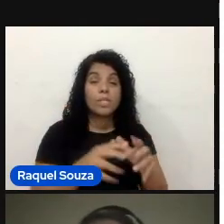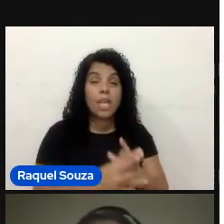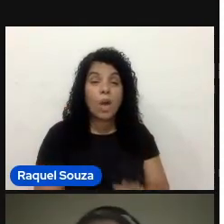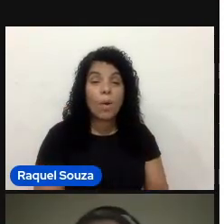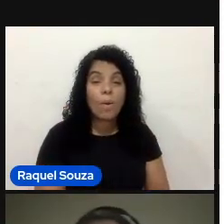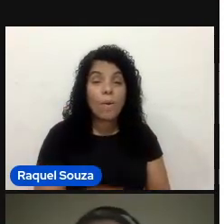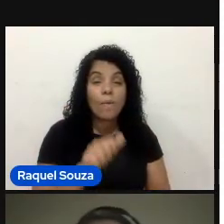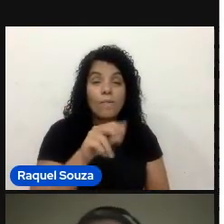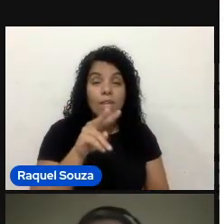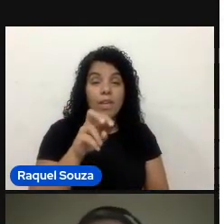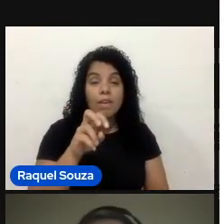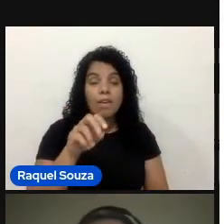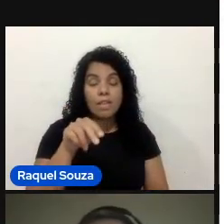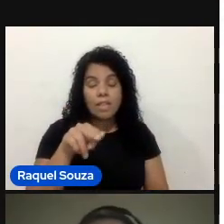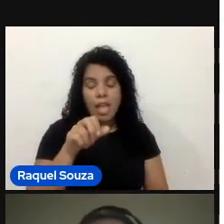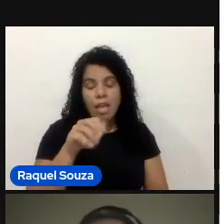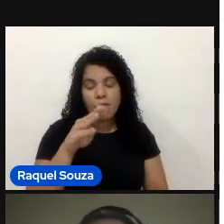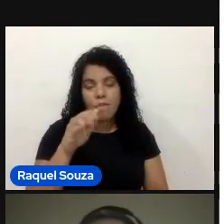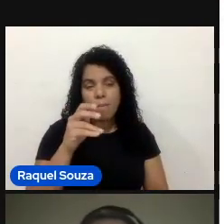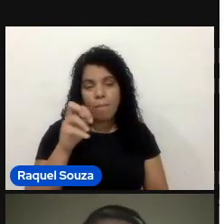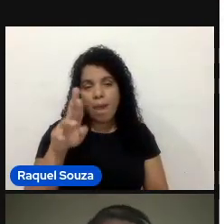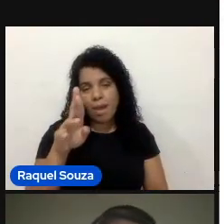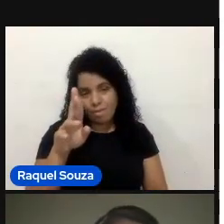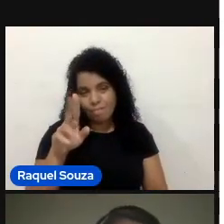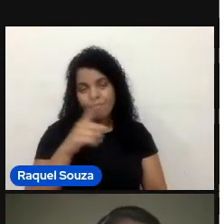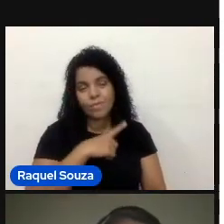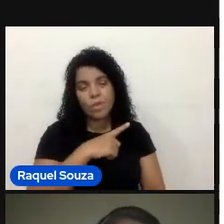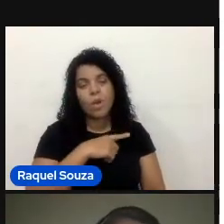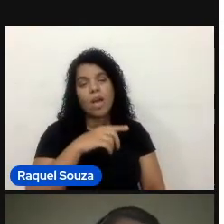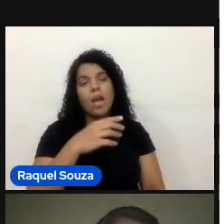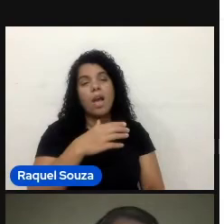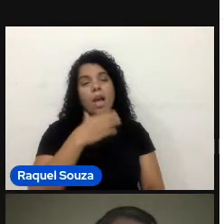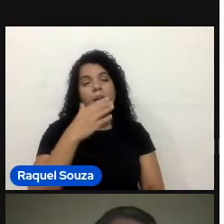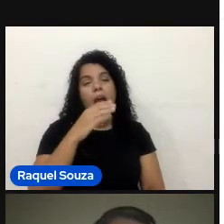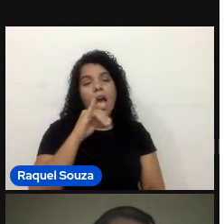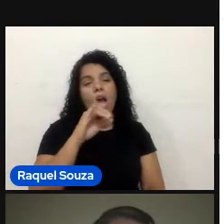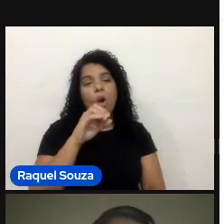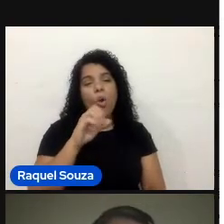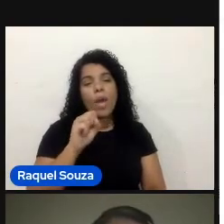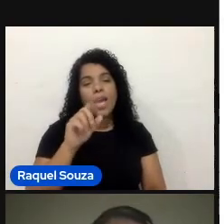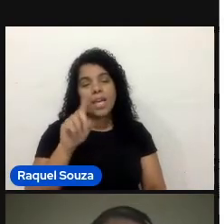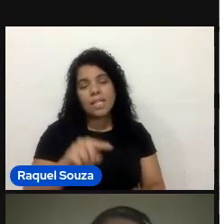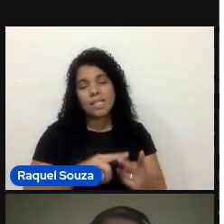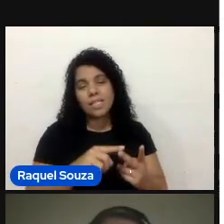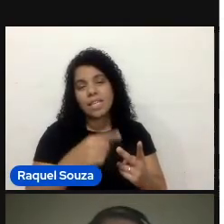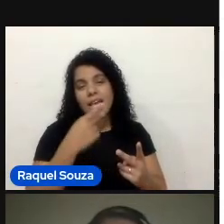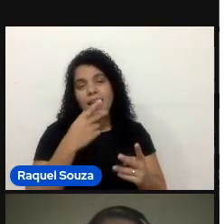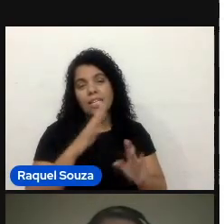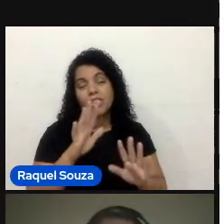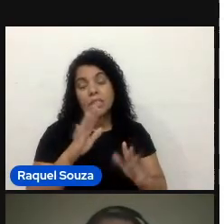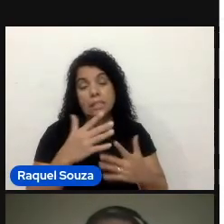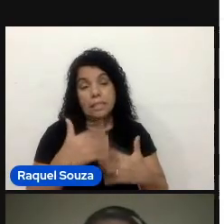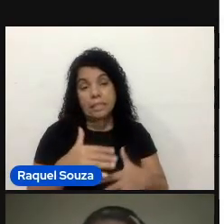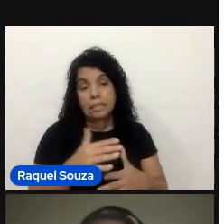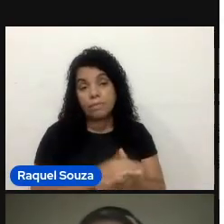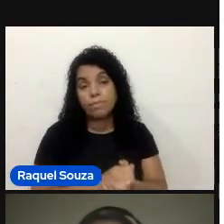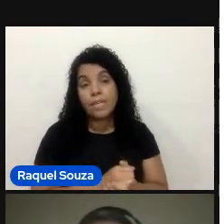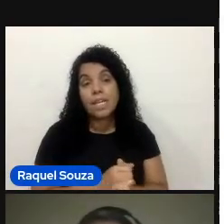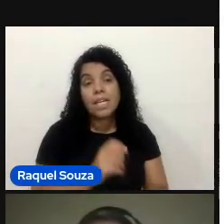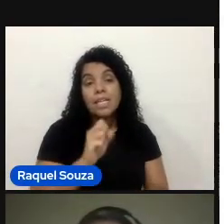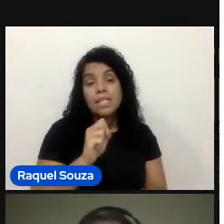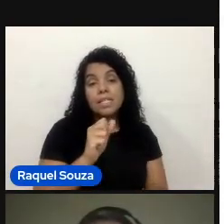iOS, ela diz adeus, fui. No Safari